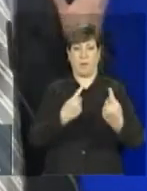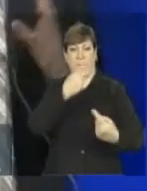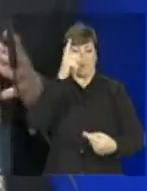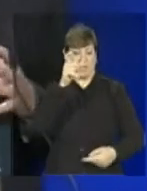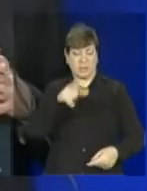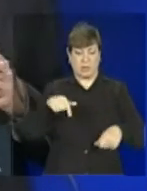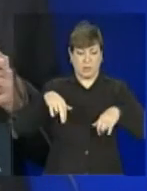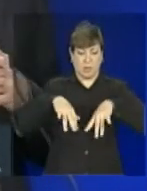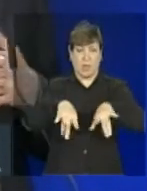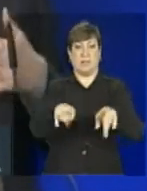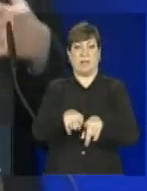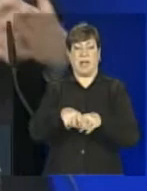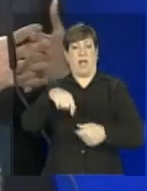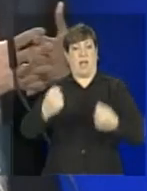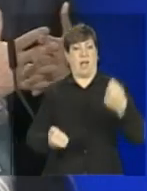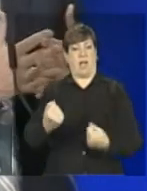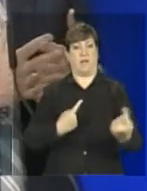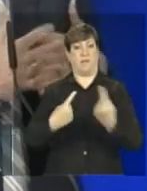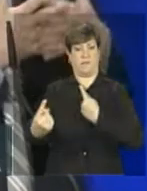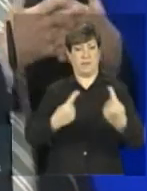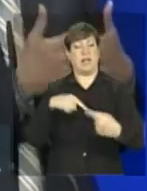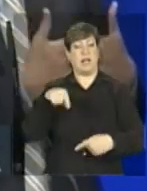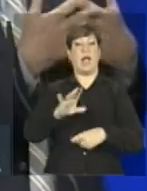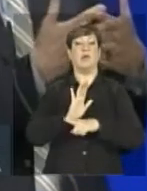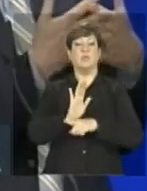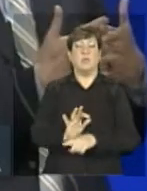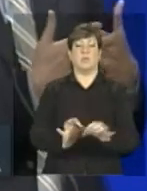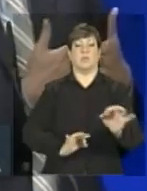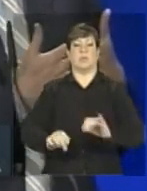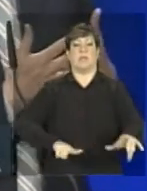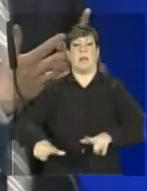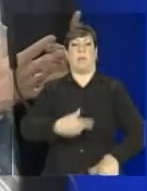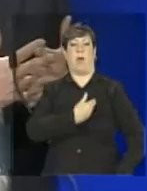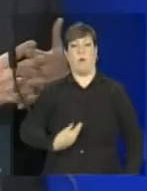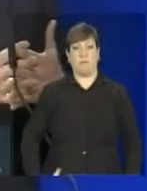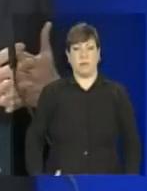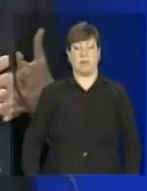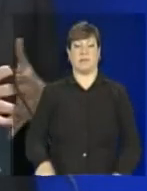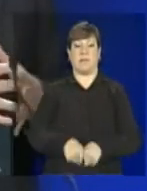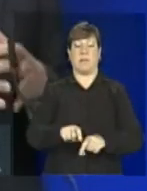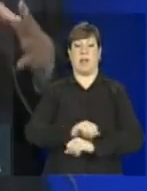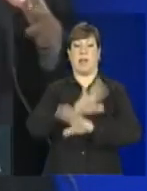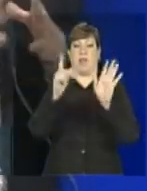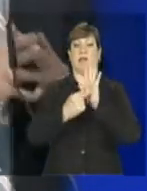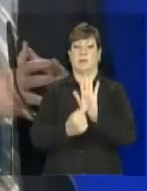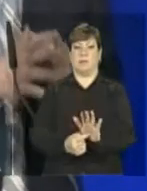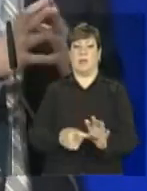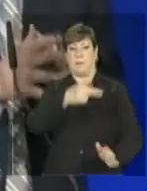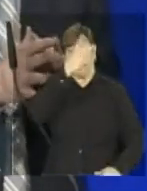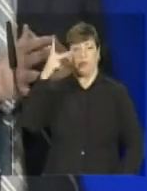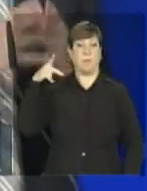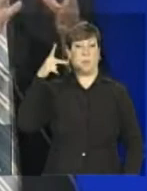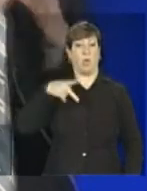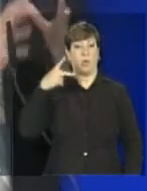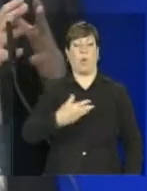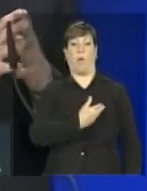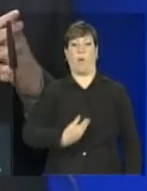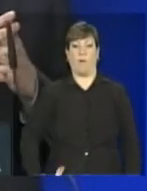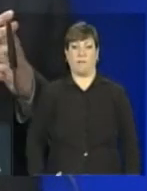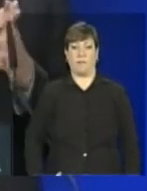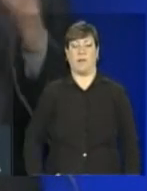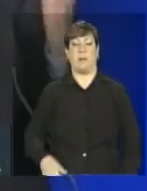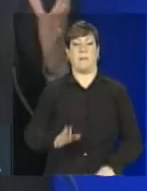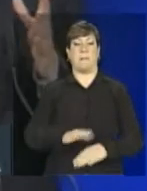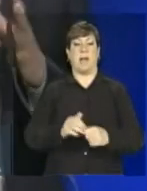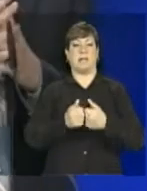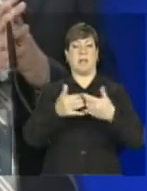vai afetar a operação de governos. Haverá mais transparência, os políticos, os governos serão mais